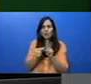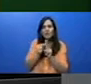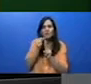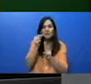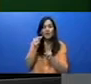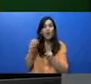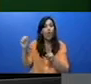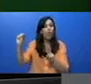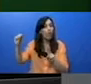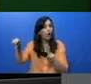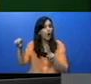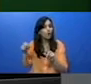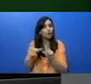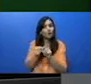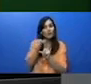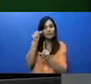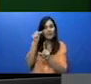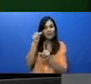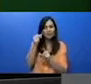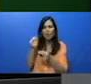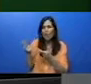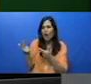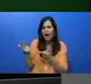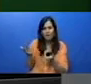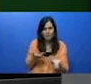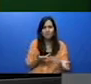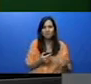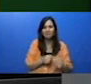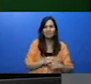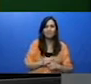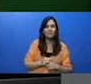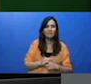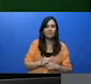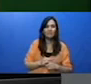9 unidades, certo? Mesma coisa agora com o próximo.